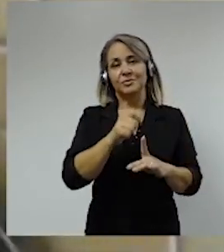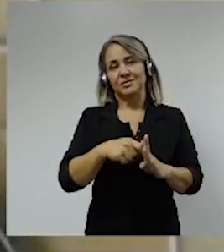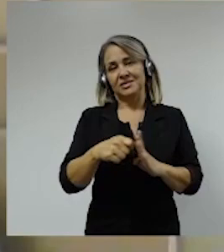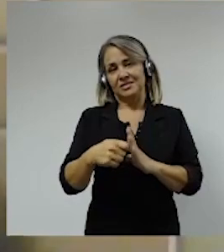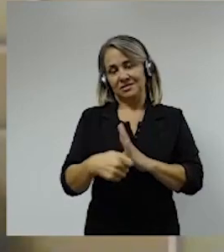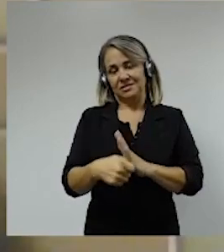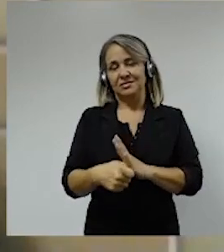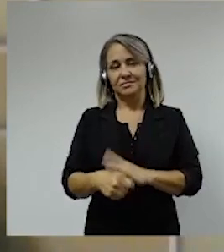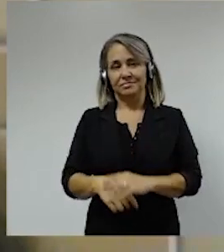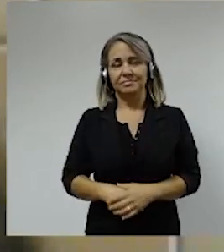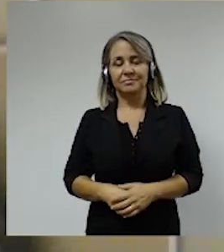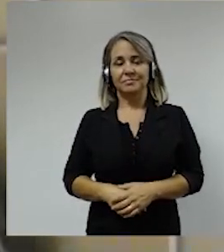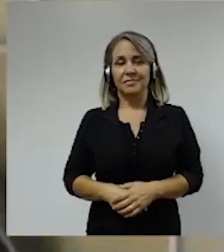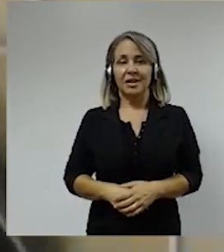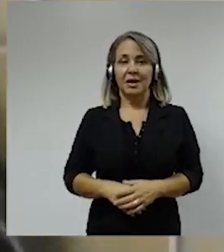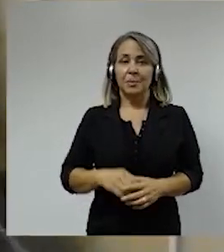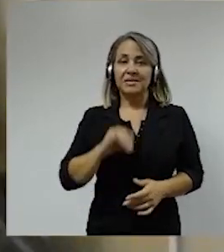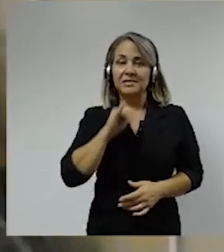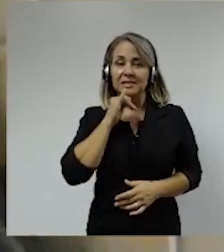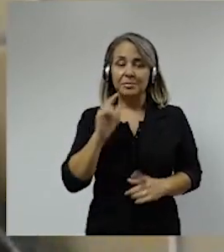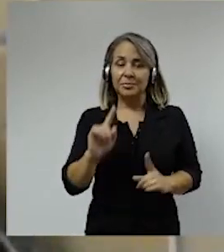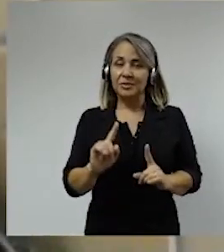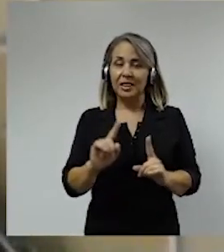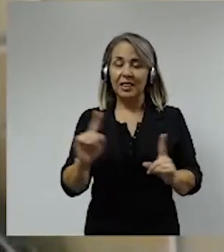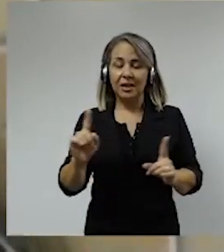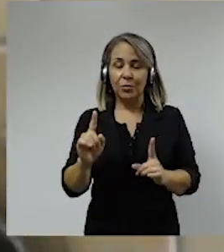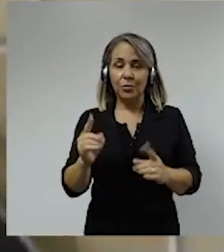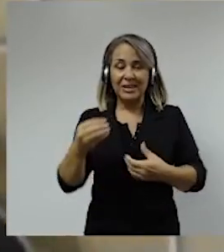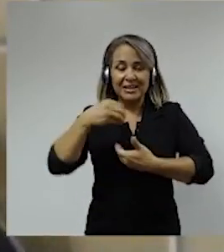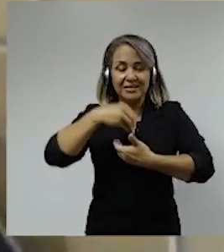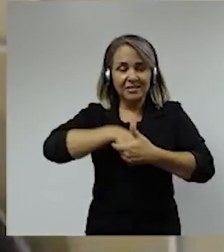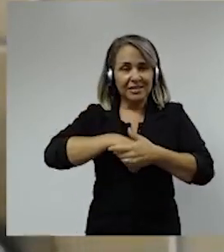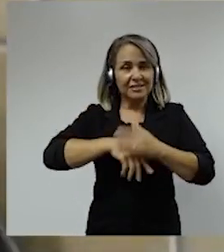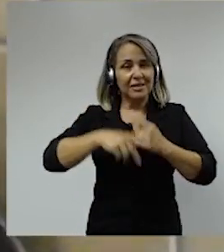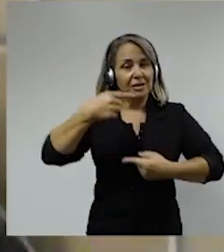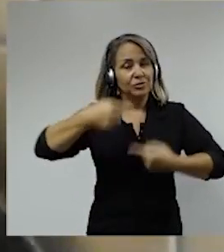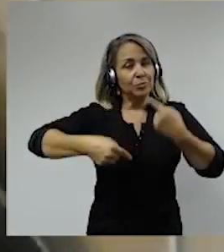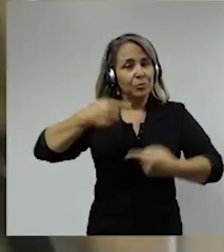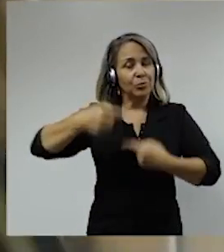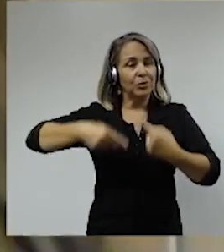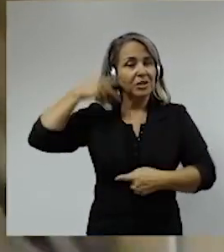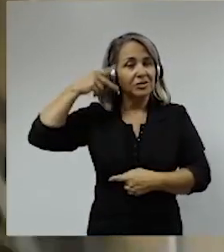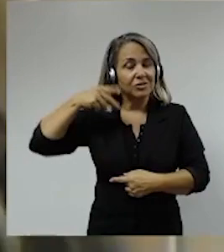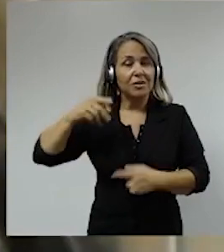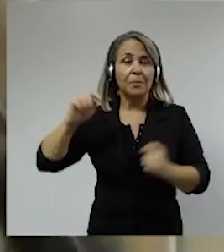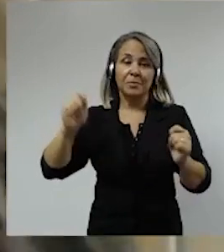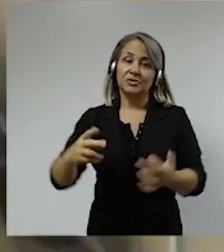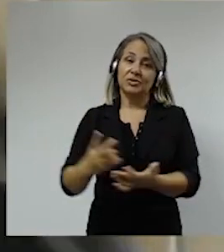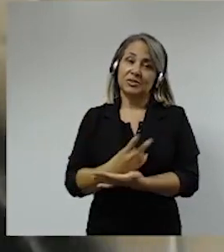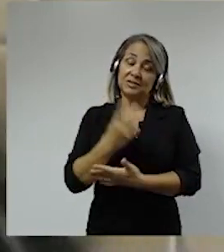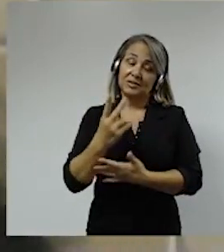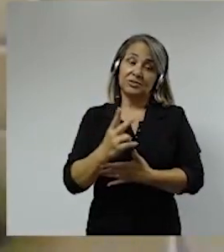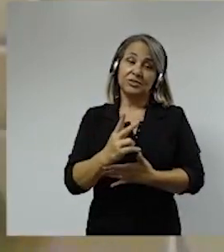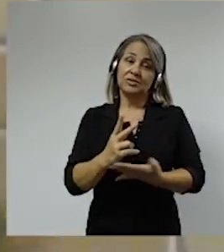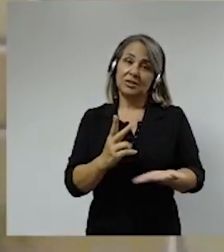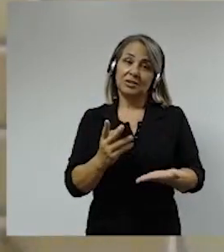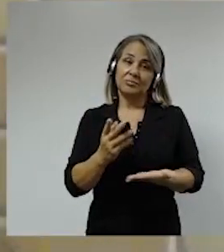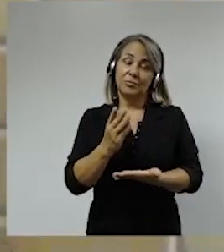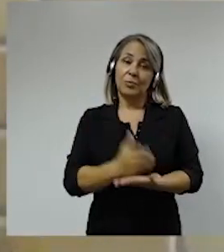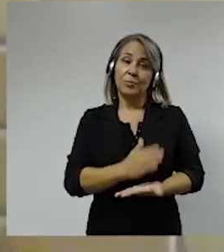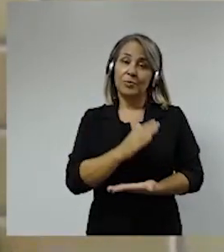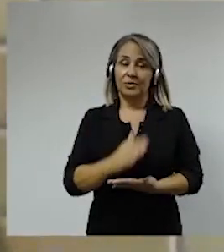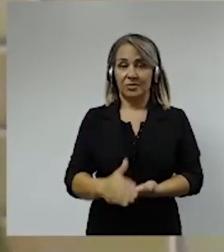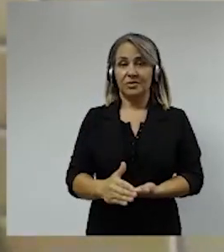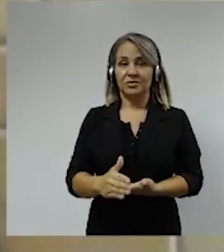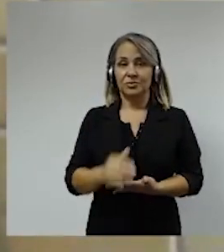essa questão de não internalizar essas políticas, corre um grande risco de ter um boicote, igual está tendo dessas